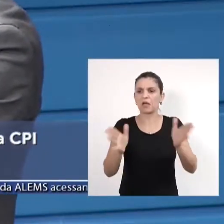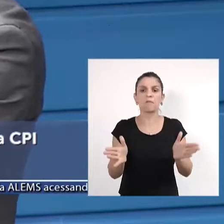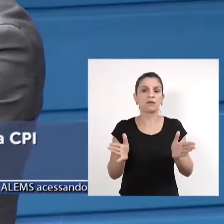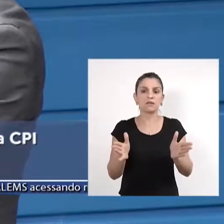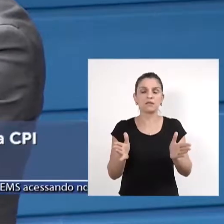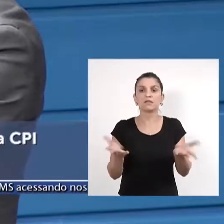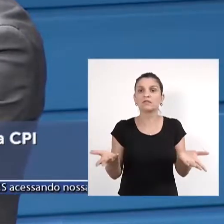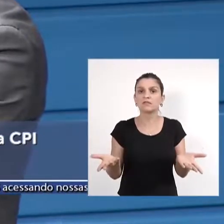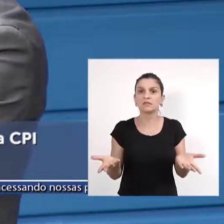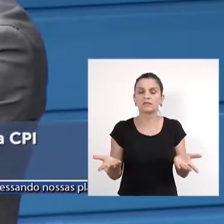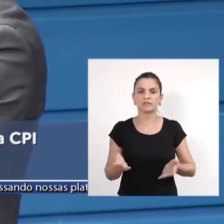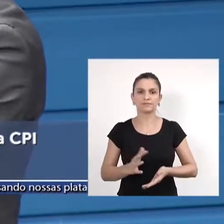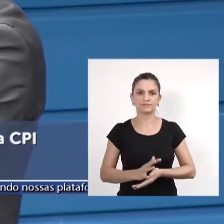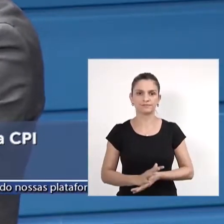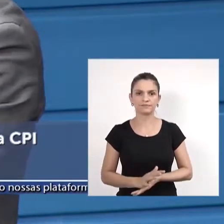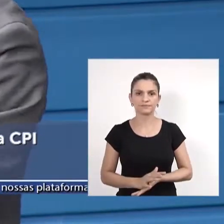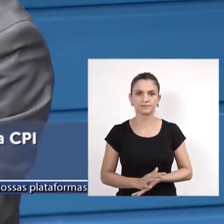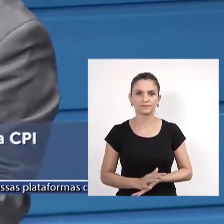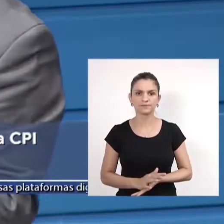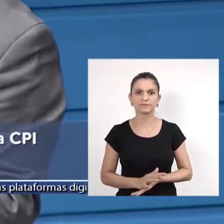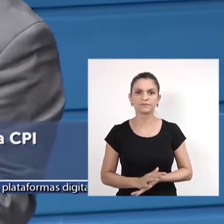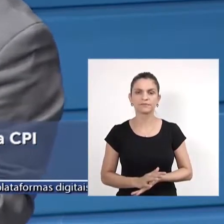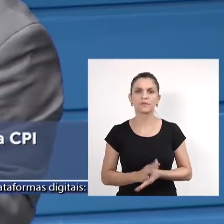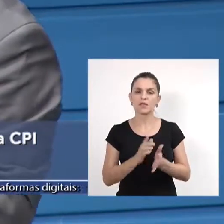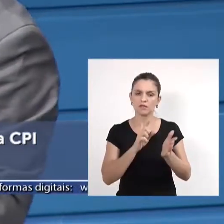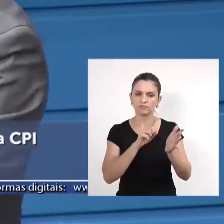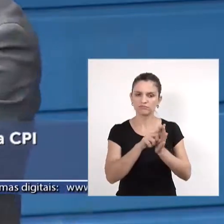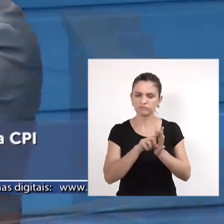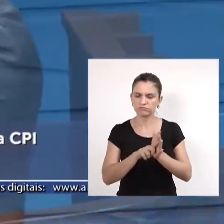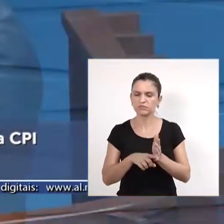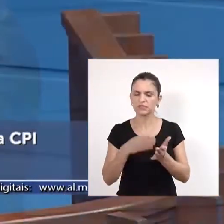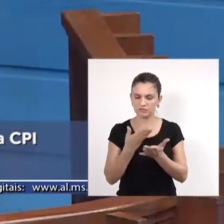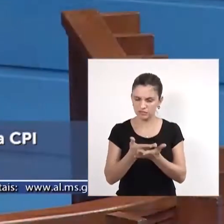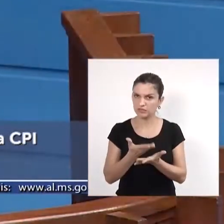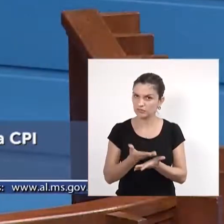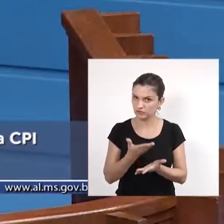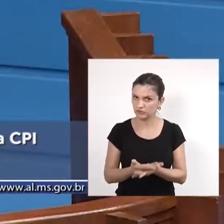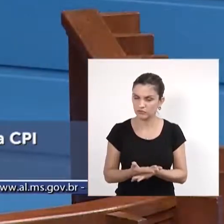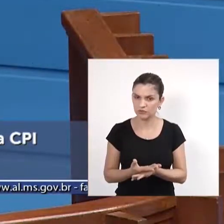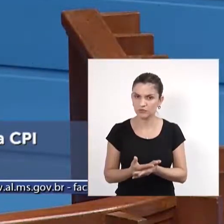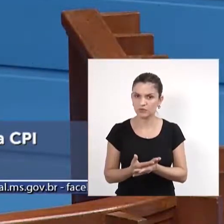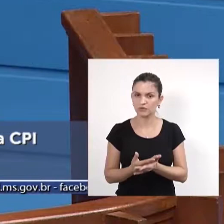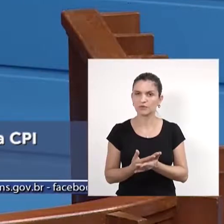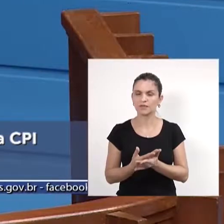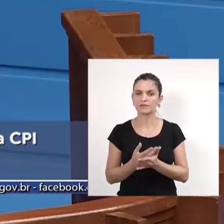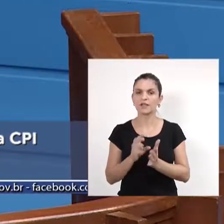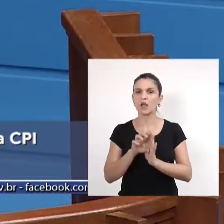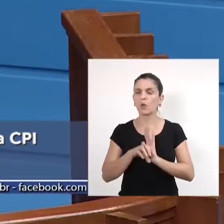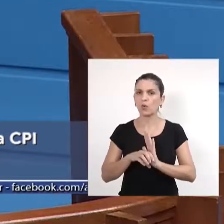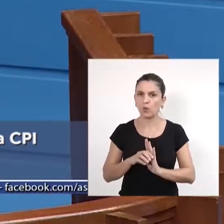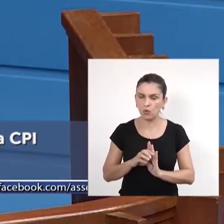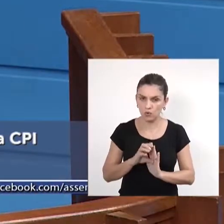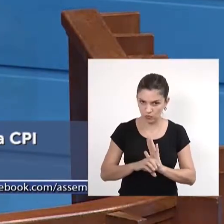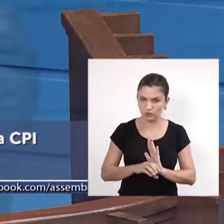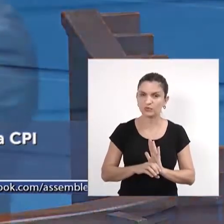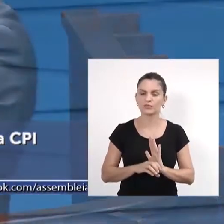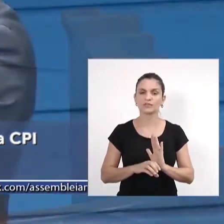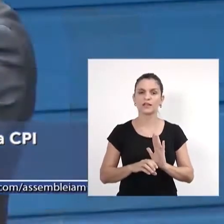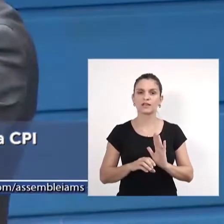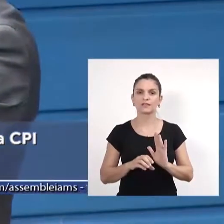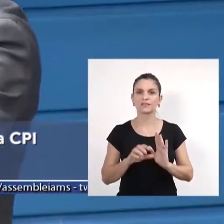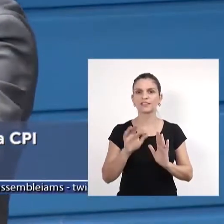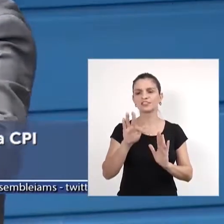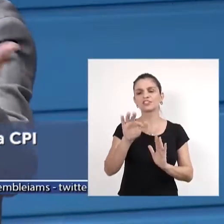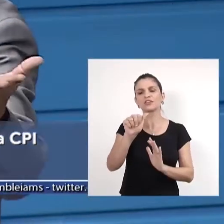estava olhando, só para finalizar, deputado Marçal Filho, estudando o conceito de fato determinado. E achei muito